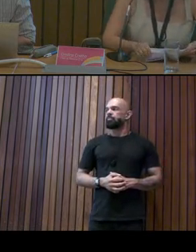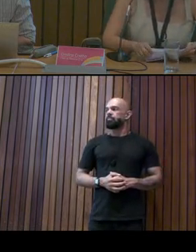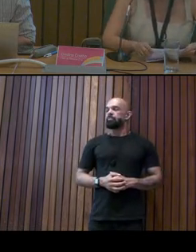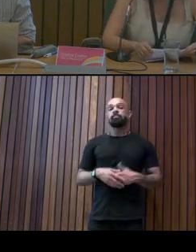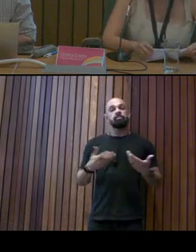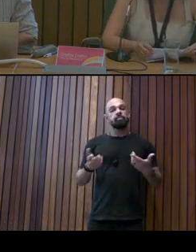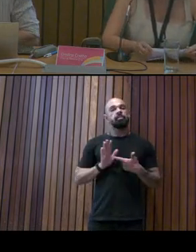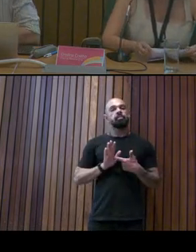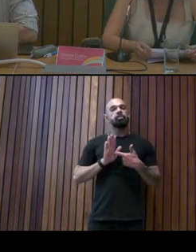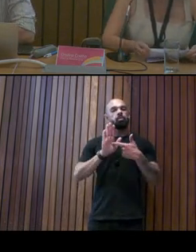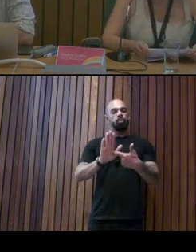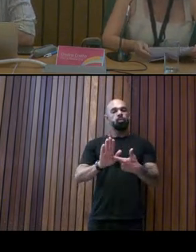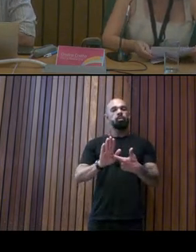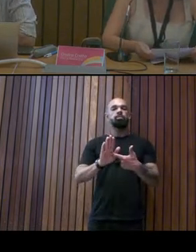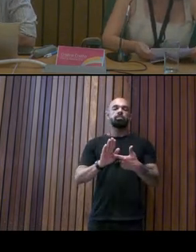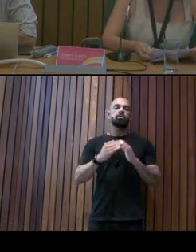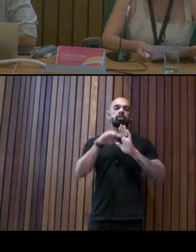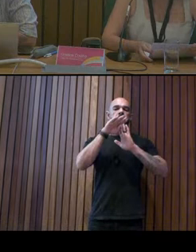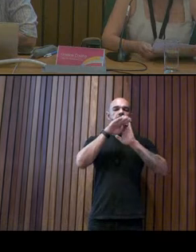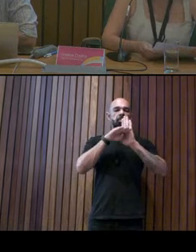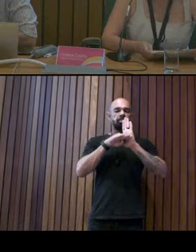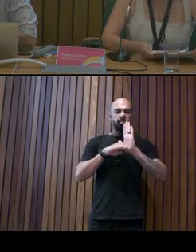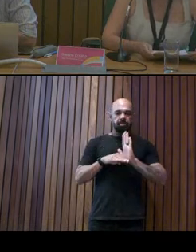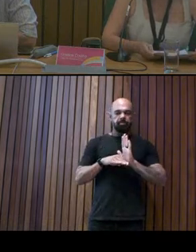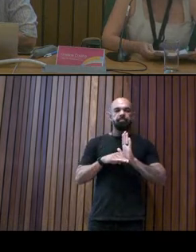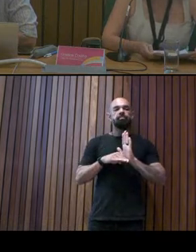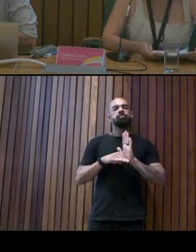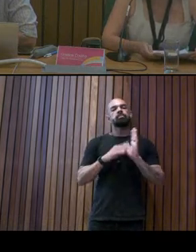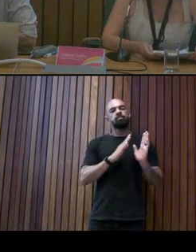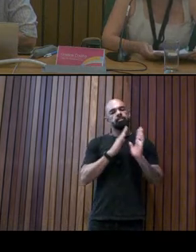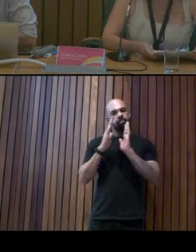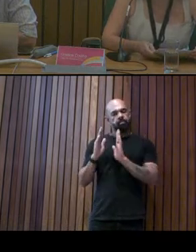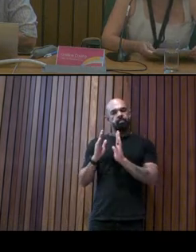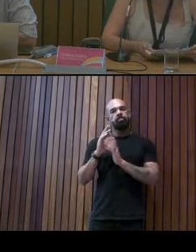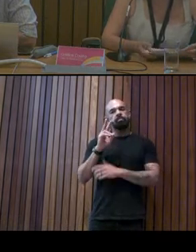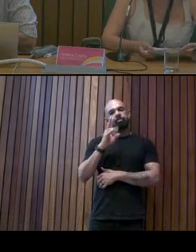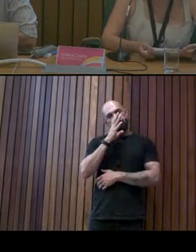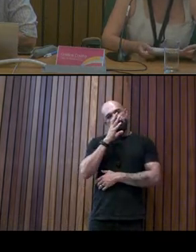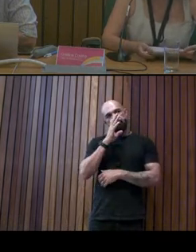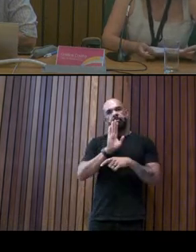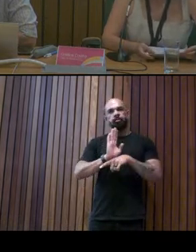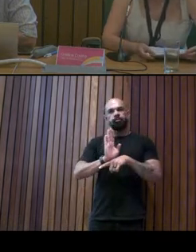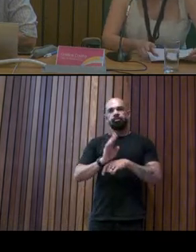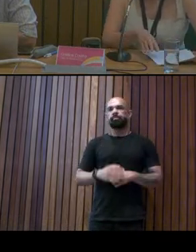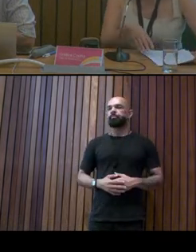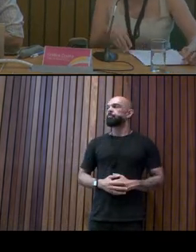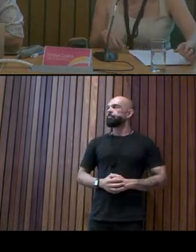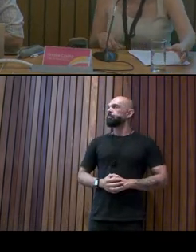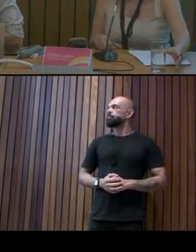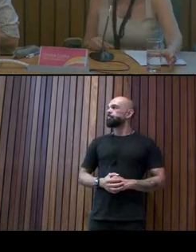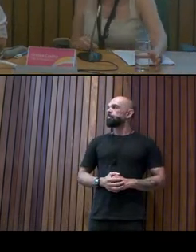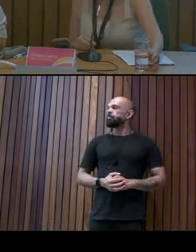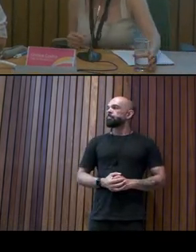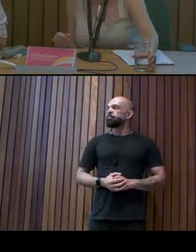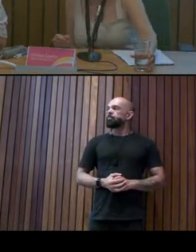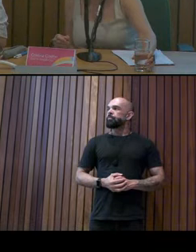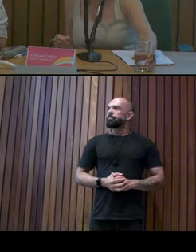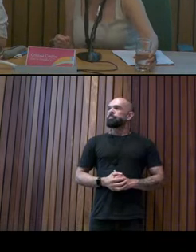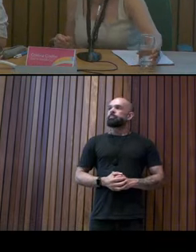Então, vou apresentar para vocês o catálogo e aí, na sequência, a gente vai ver os filmes. Cadê o